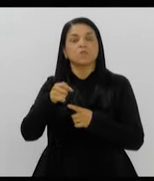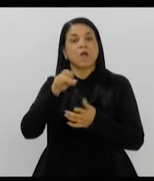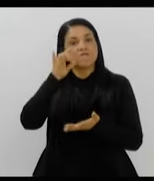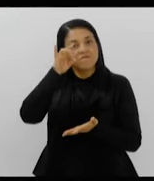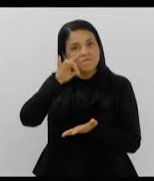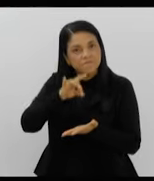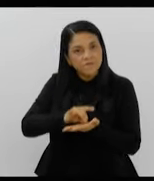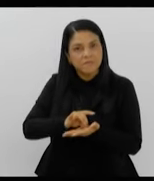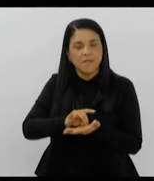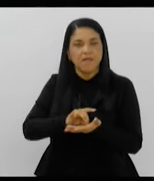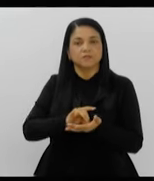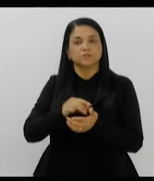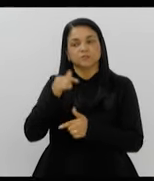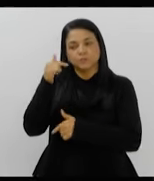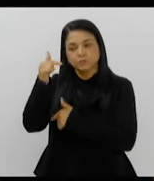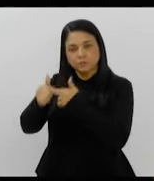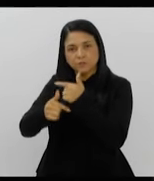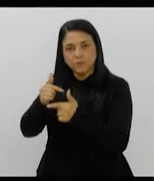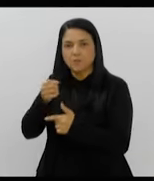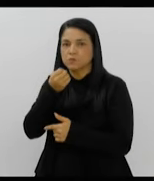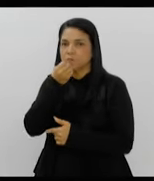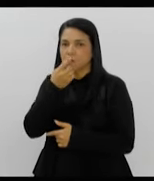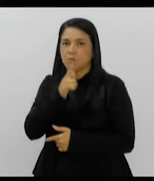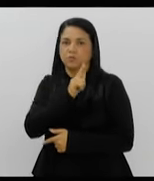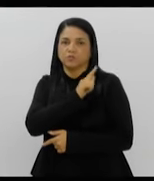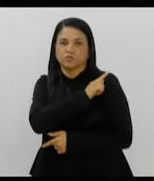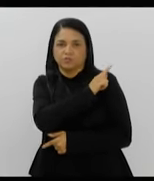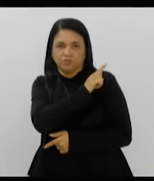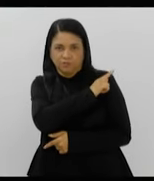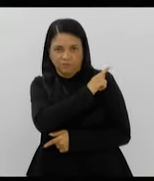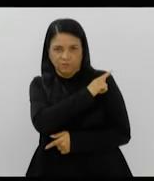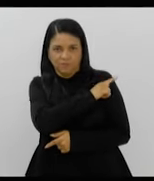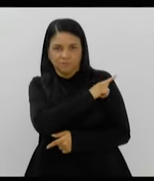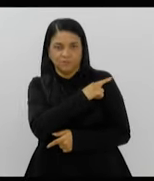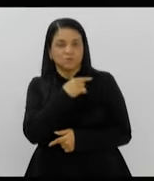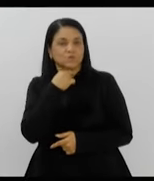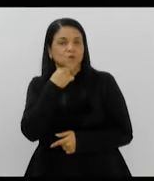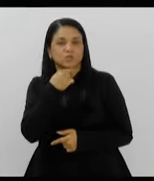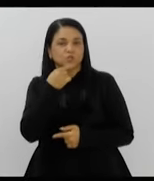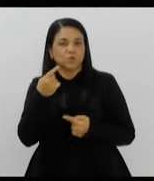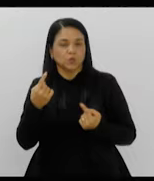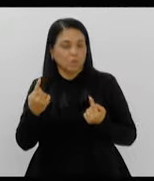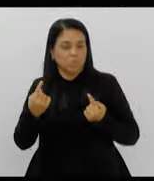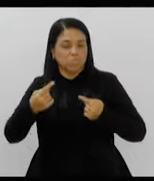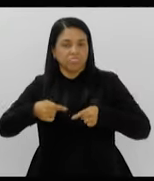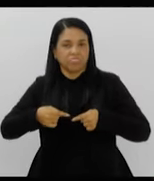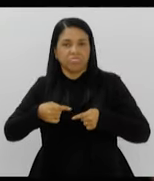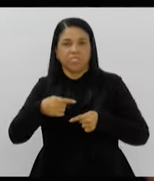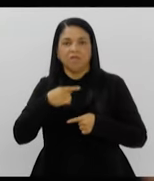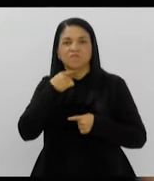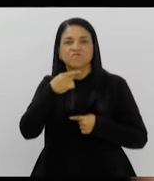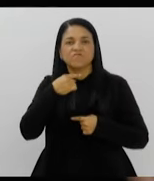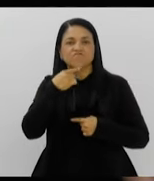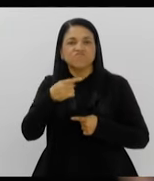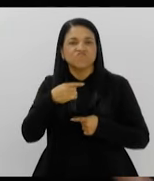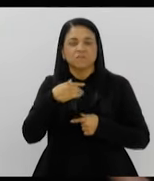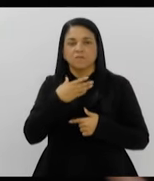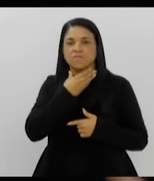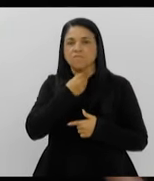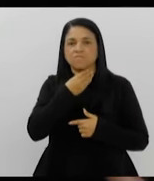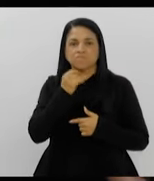e o trabalho de uma boa gestão. Então, que nós elevemos o nível dos nossos